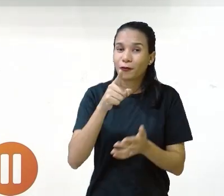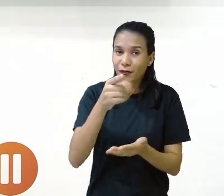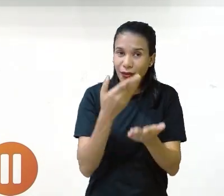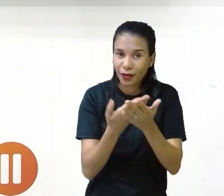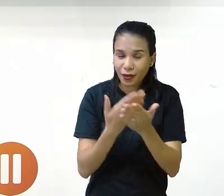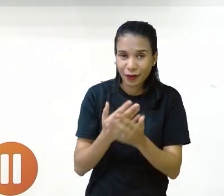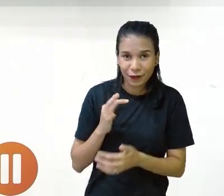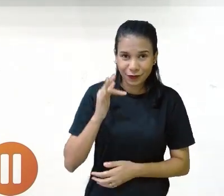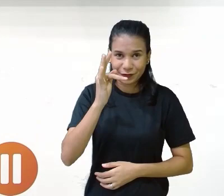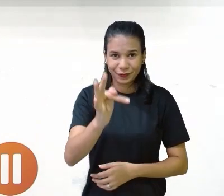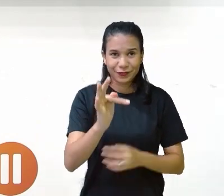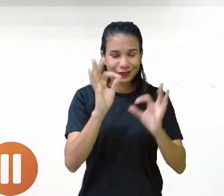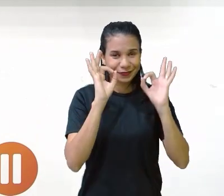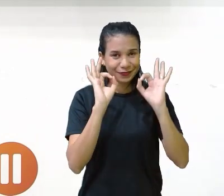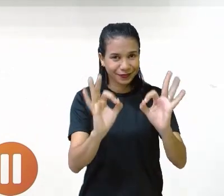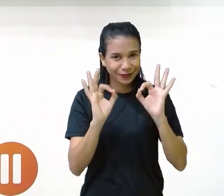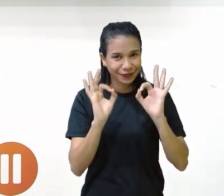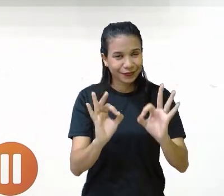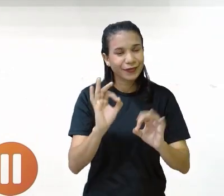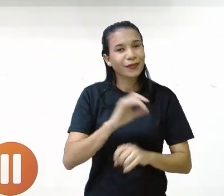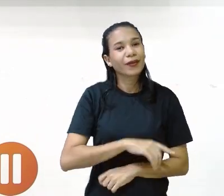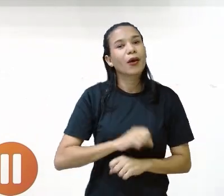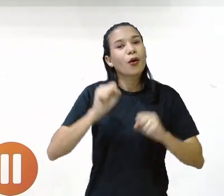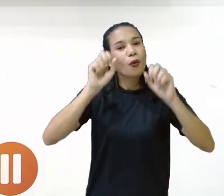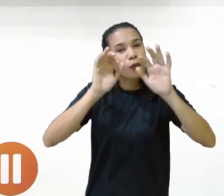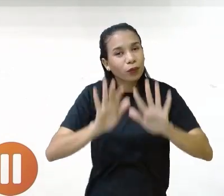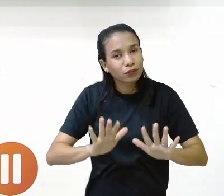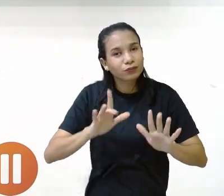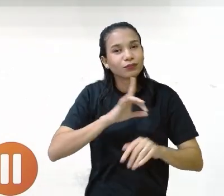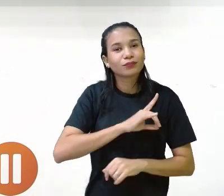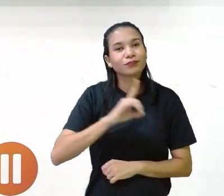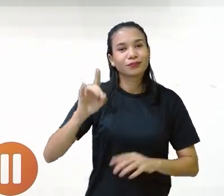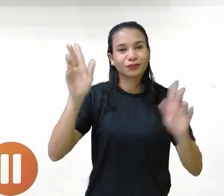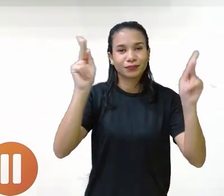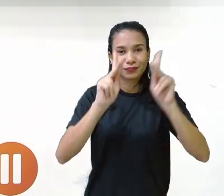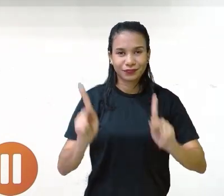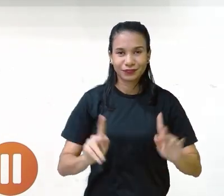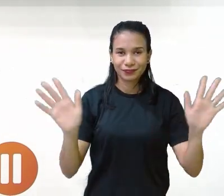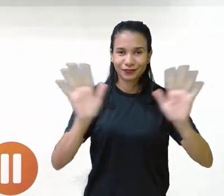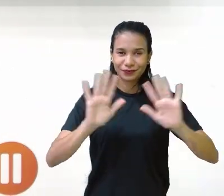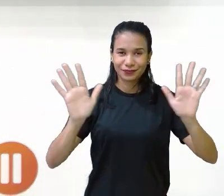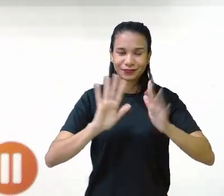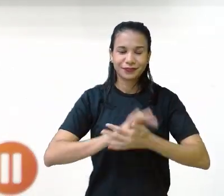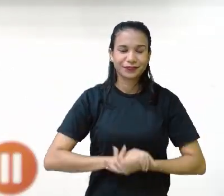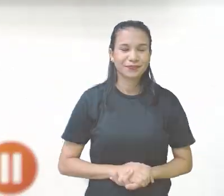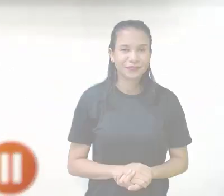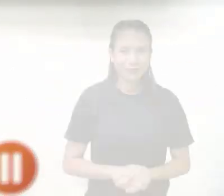próxima oportunidade, tá? Fiquem bem, fiquem em paz. Tchau, tchau.